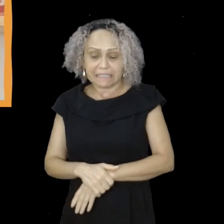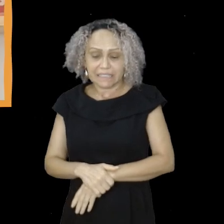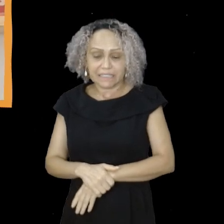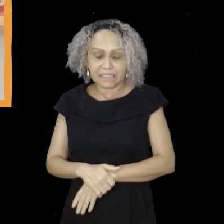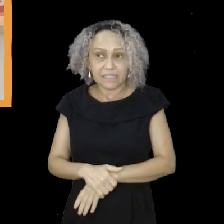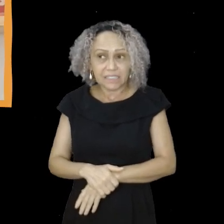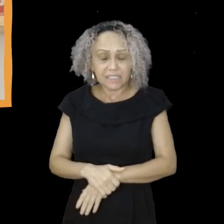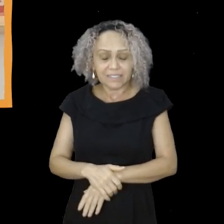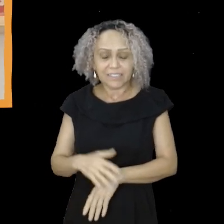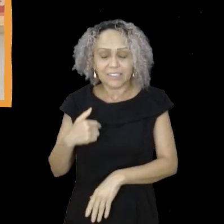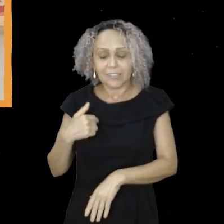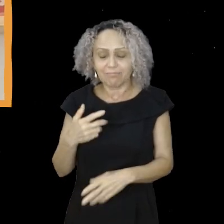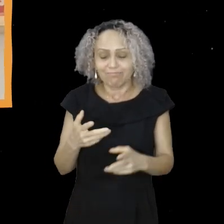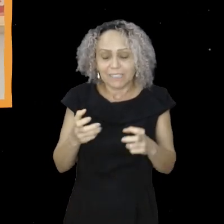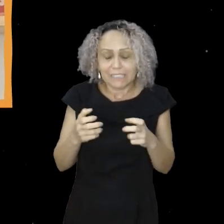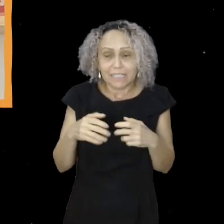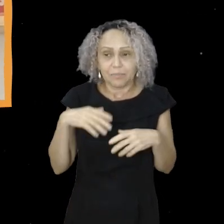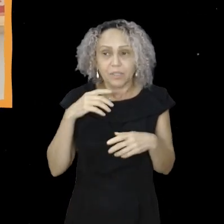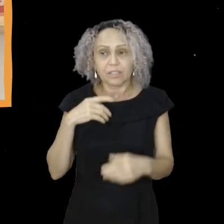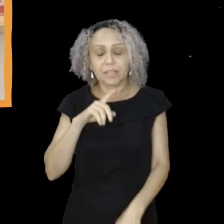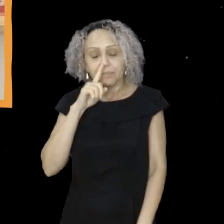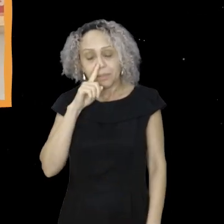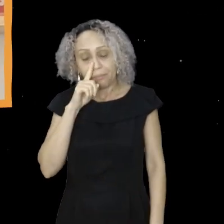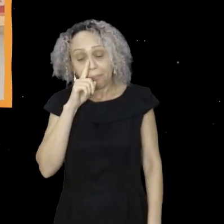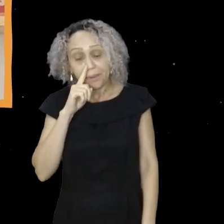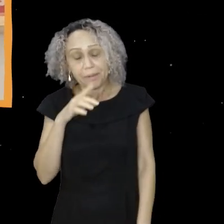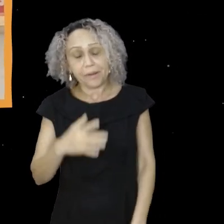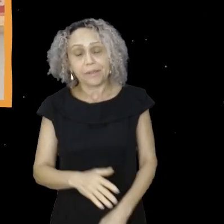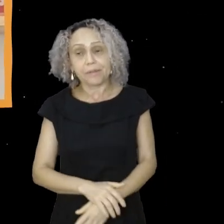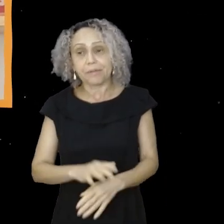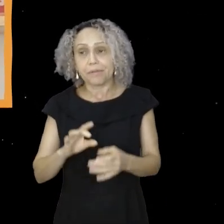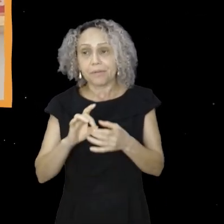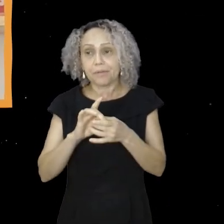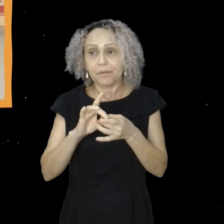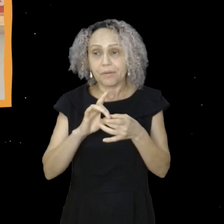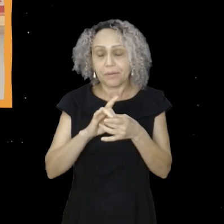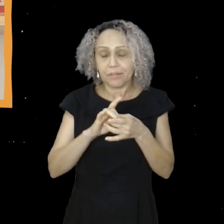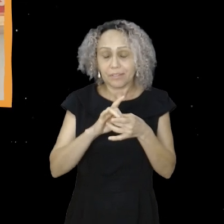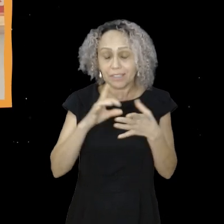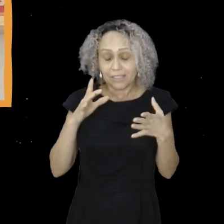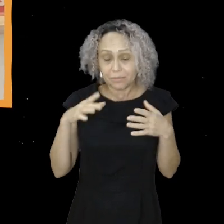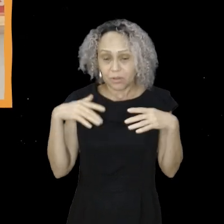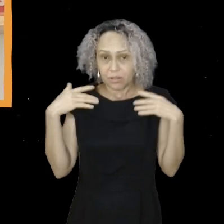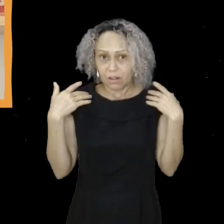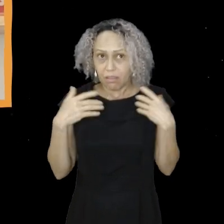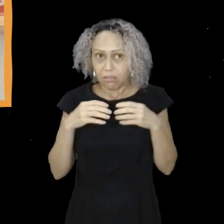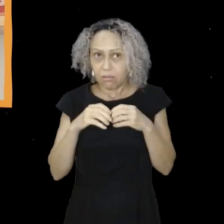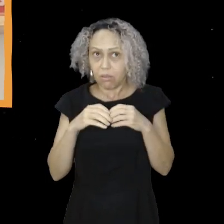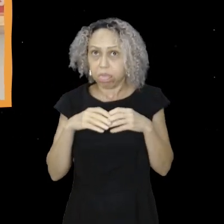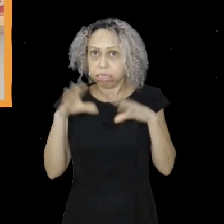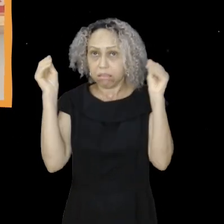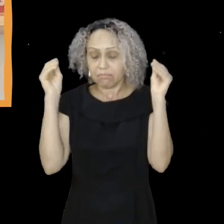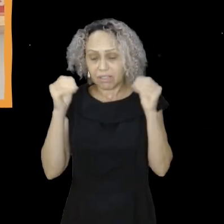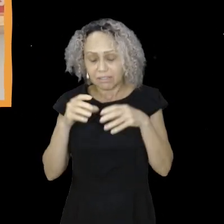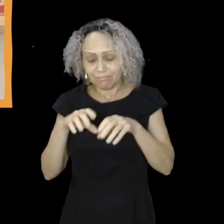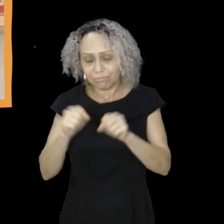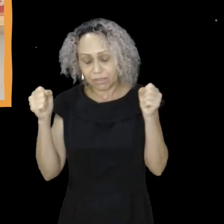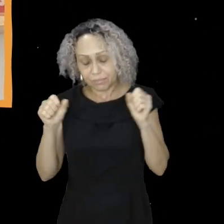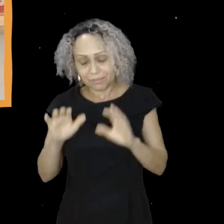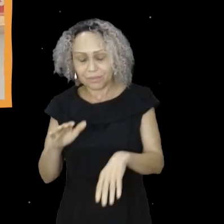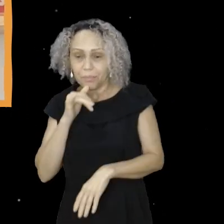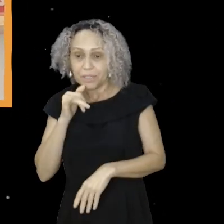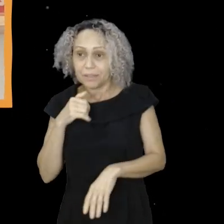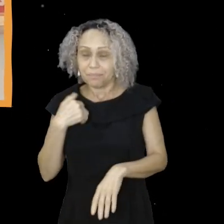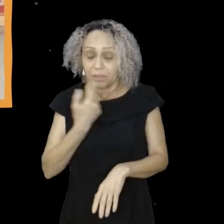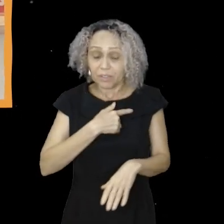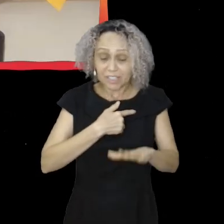Os nossos predadores, né? Antes a gente tinha medo de olhar debaixo da cama, que a gente dormia nas árvores, agora a gente tem medo do